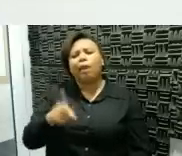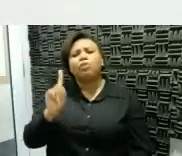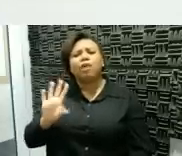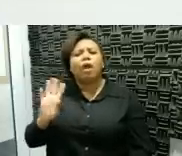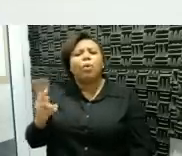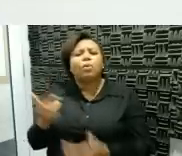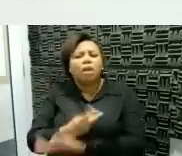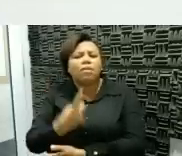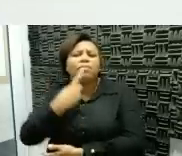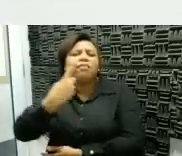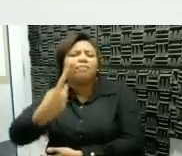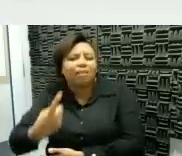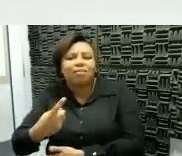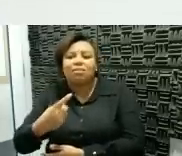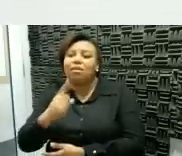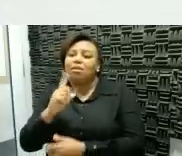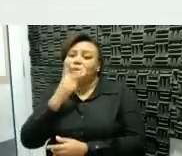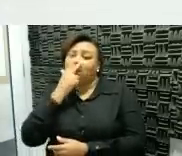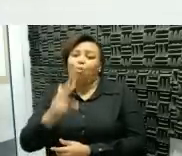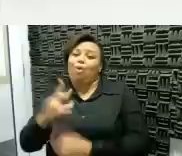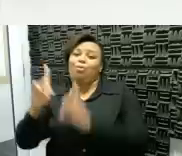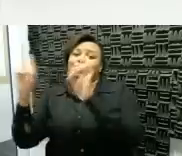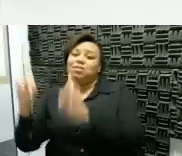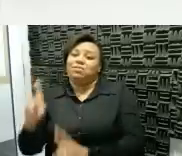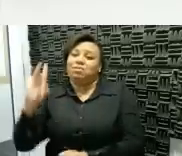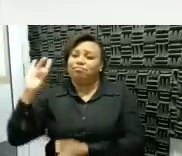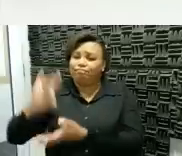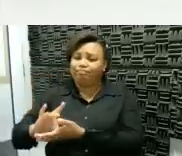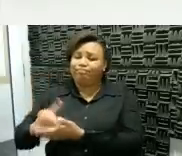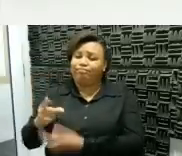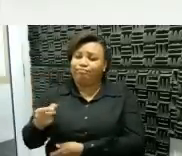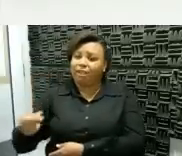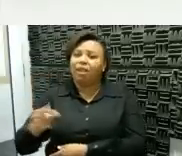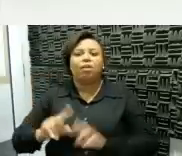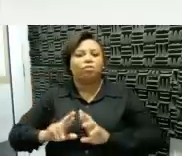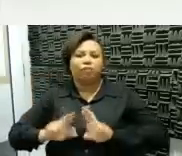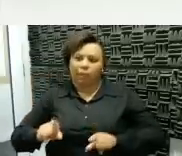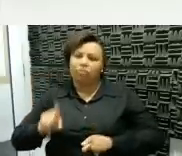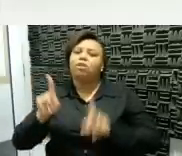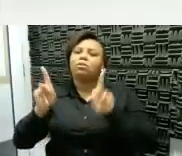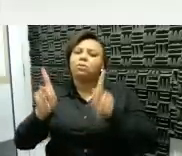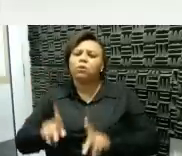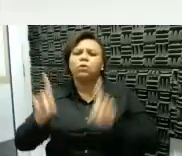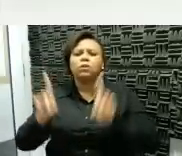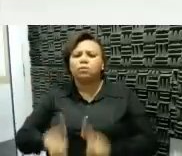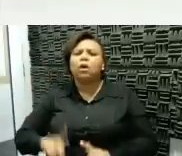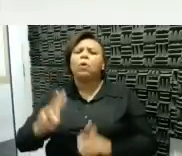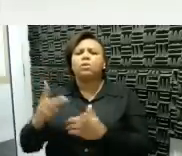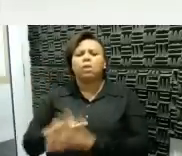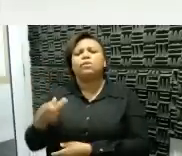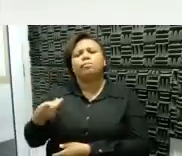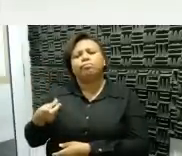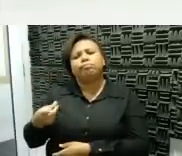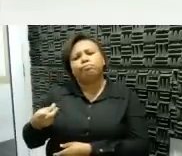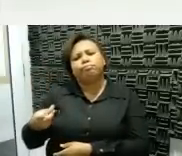ter uma deficiência evidentemente não é as pessoas com deficiência passam por isso ao muitas vezes ao longo por longos períodos de tempo